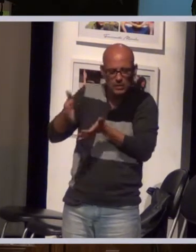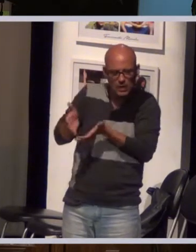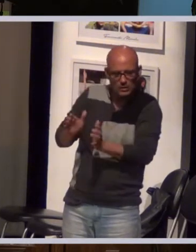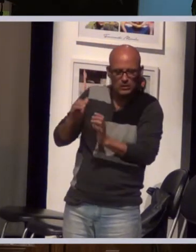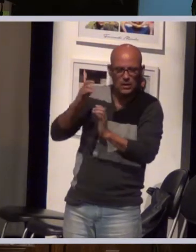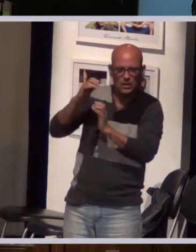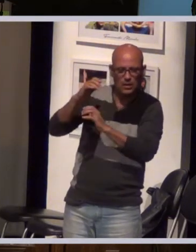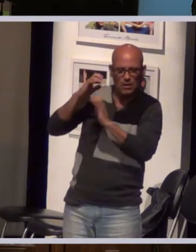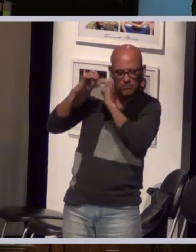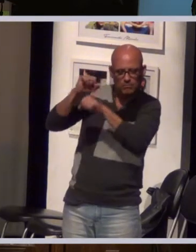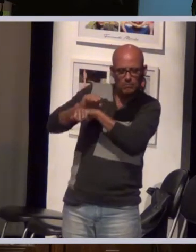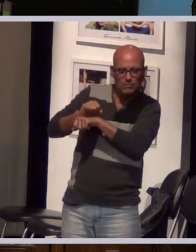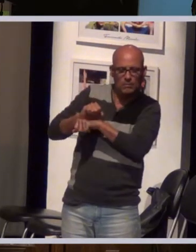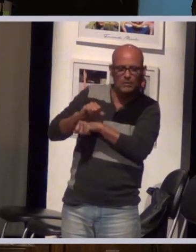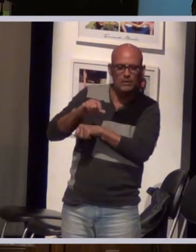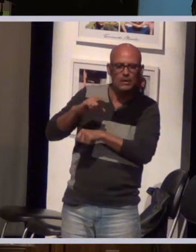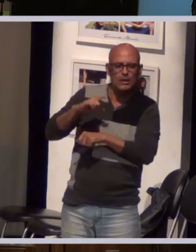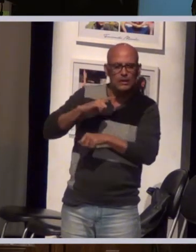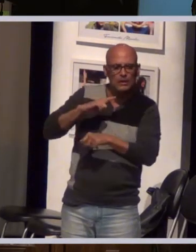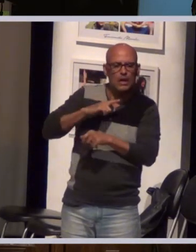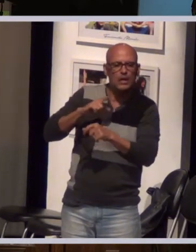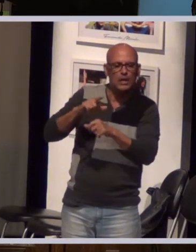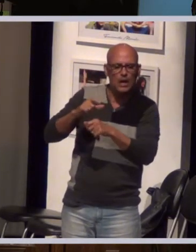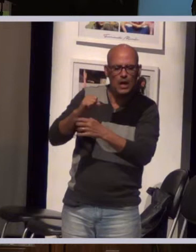da reabilitação sistemática,